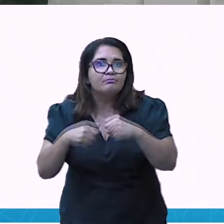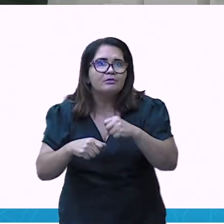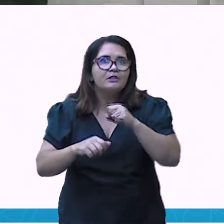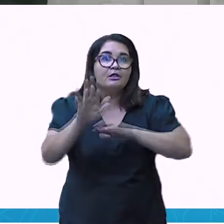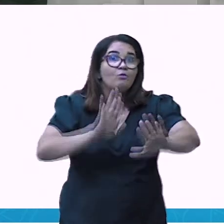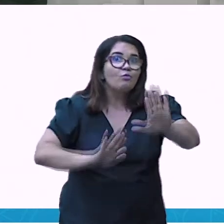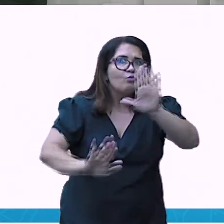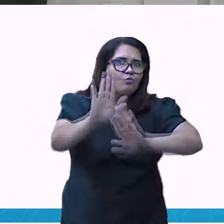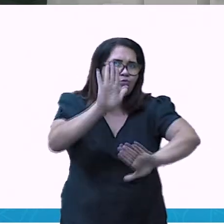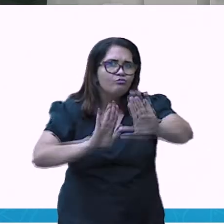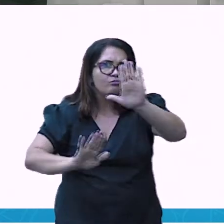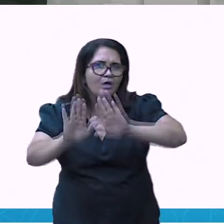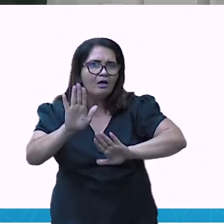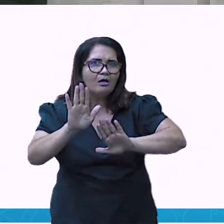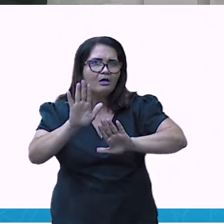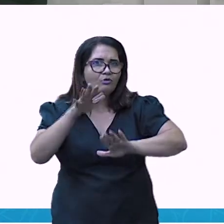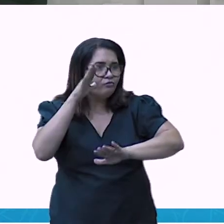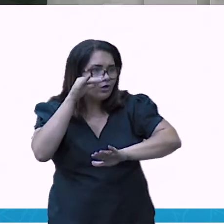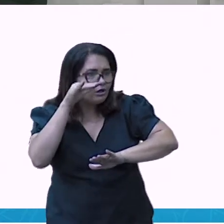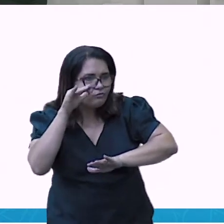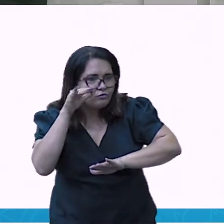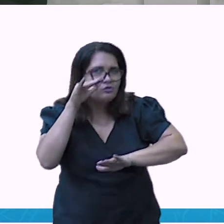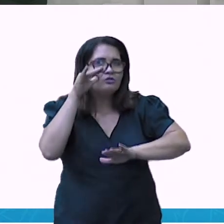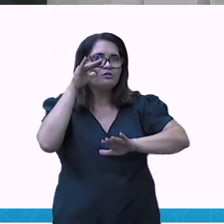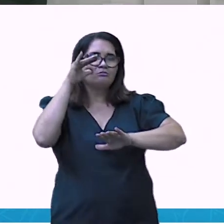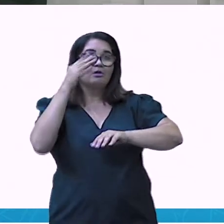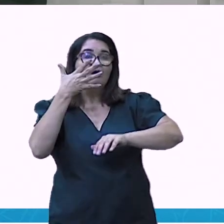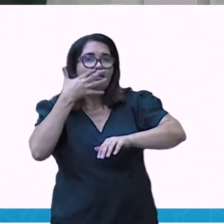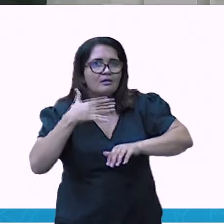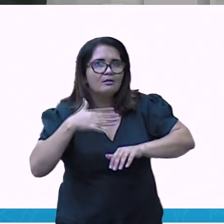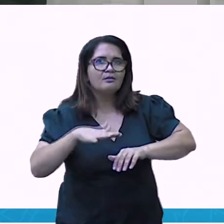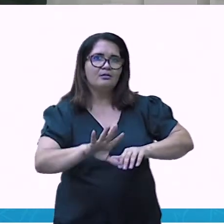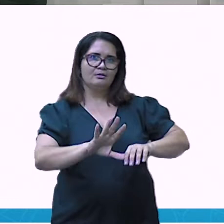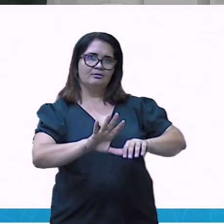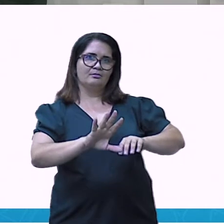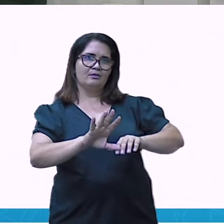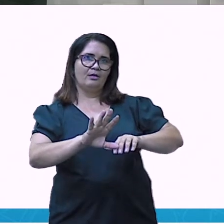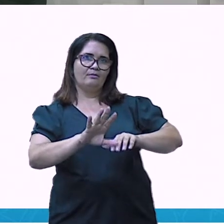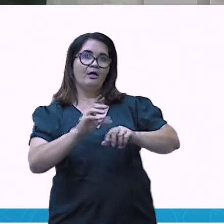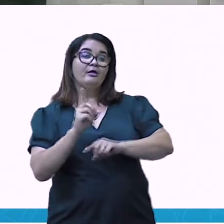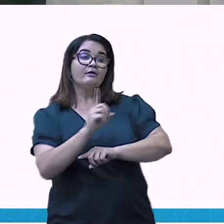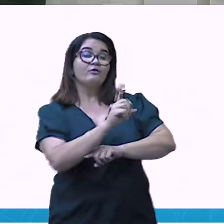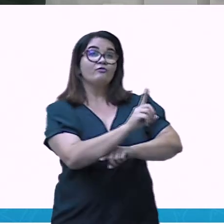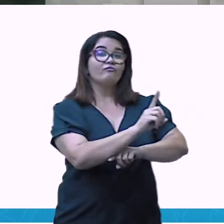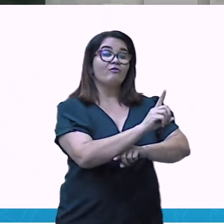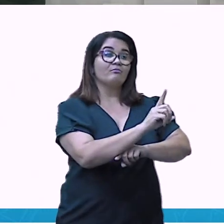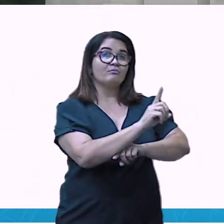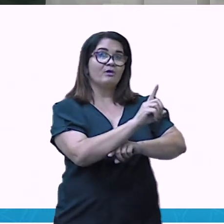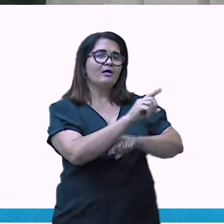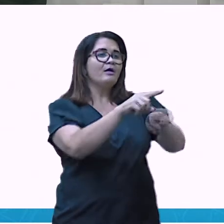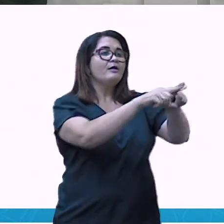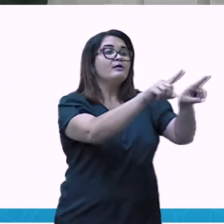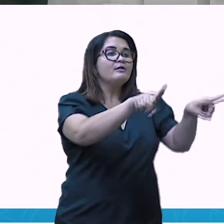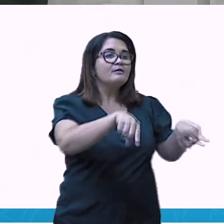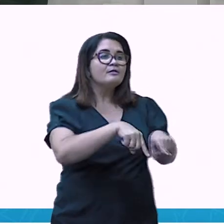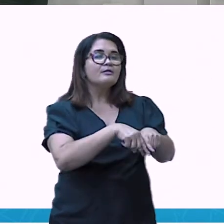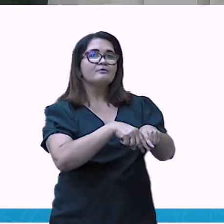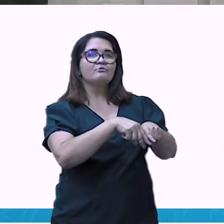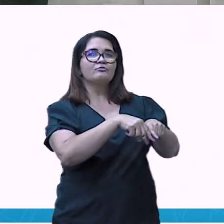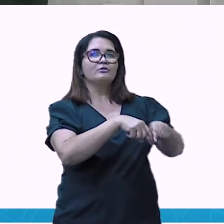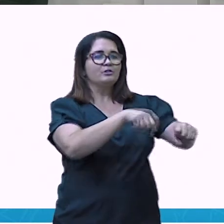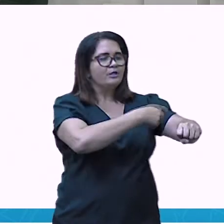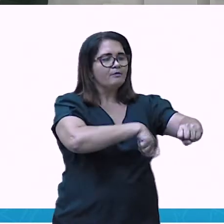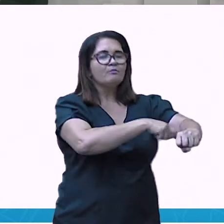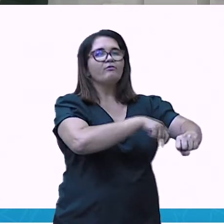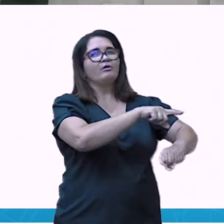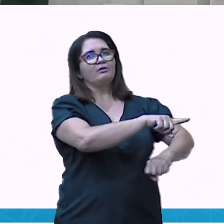Ela pode puxar um utensílio, ela pode se queimar. Você que está cozinhando também pode se queimar ou provocar